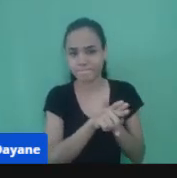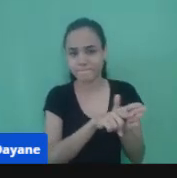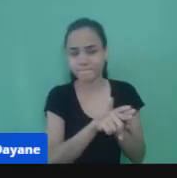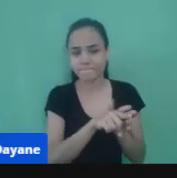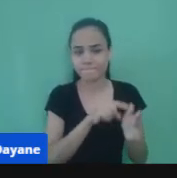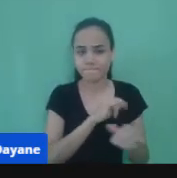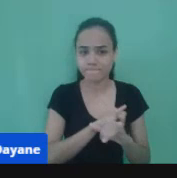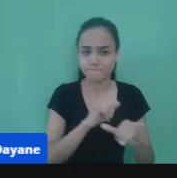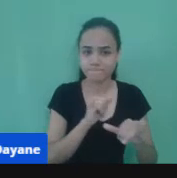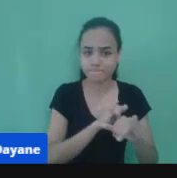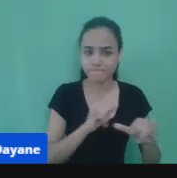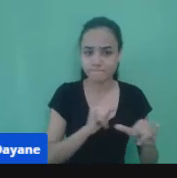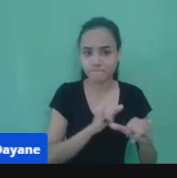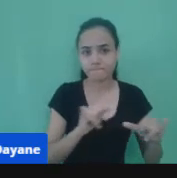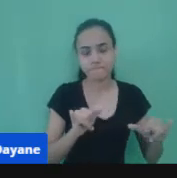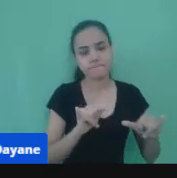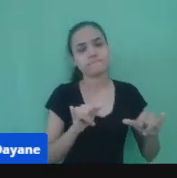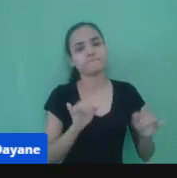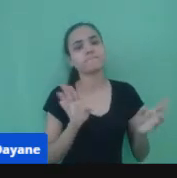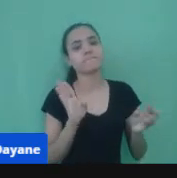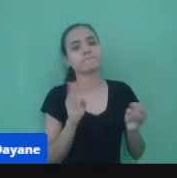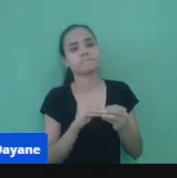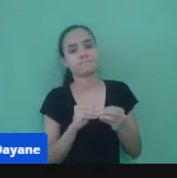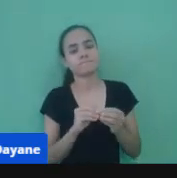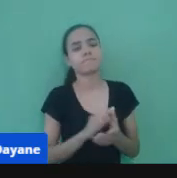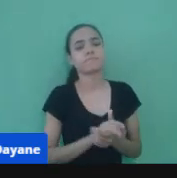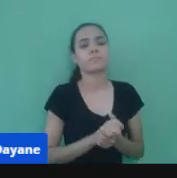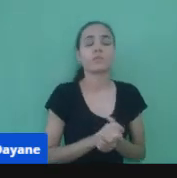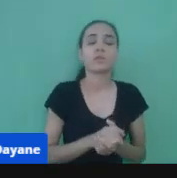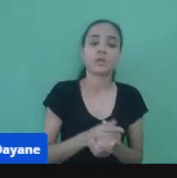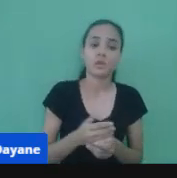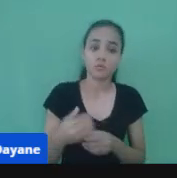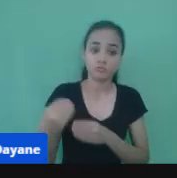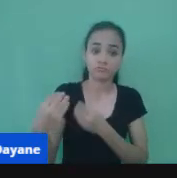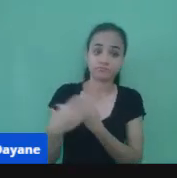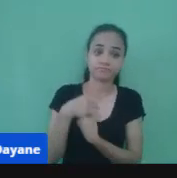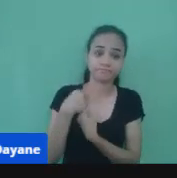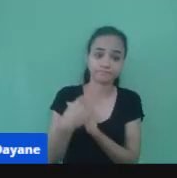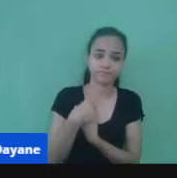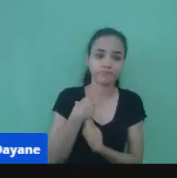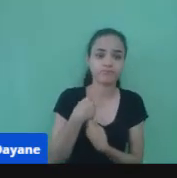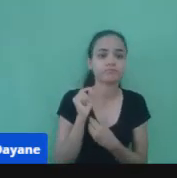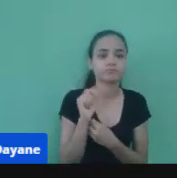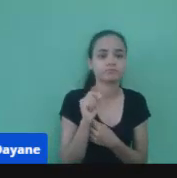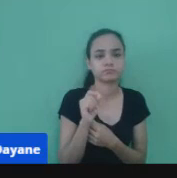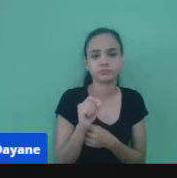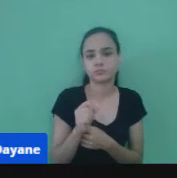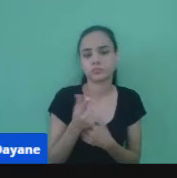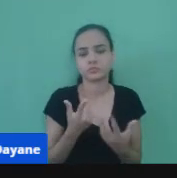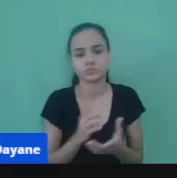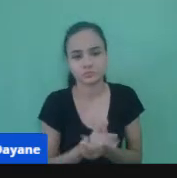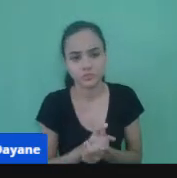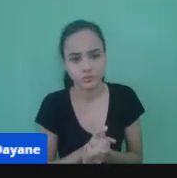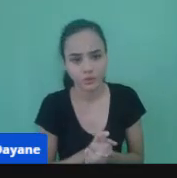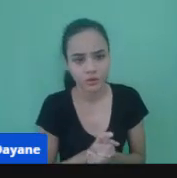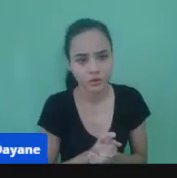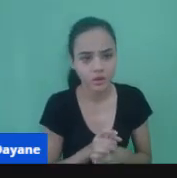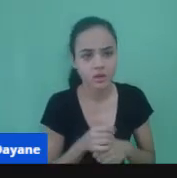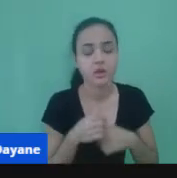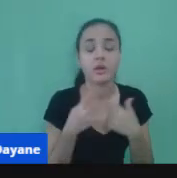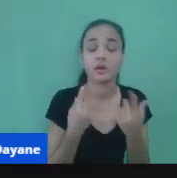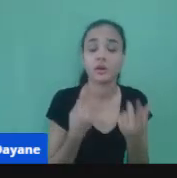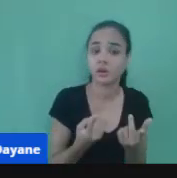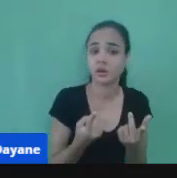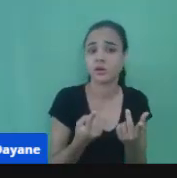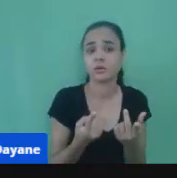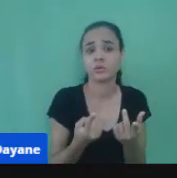recomendações, né, que nos foram repassadas? Desde que você não cobre ou não se beneficie financeiramente, não